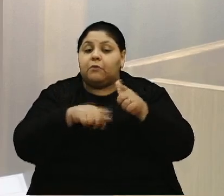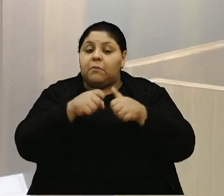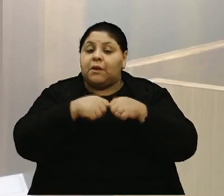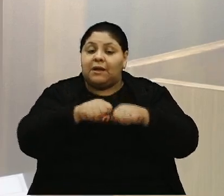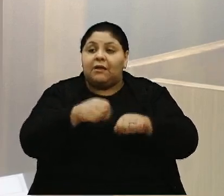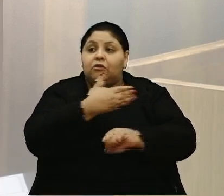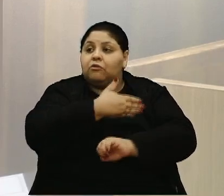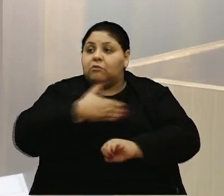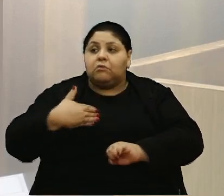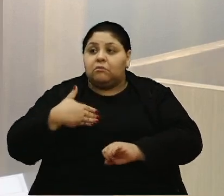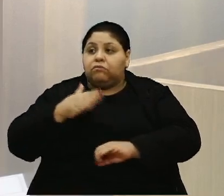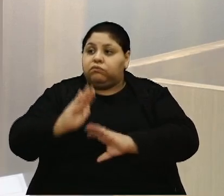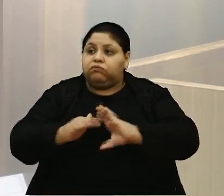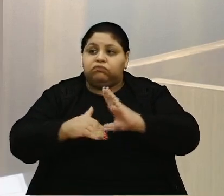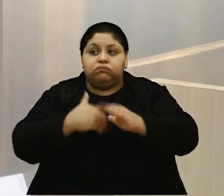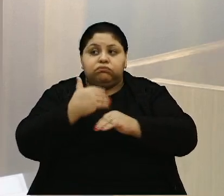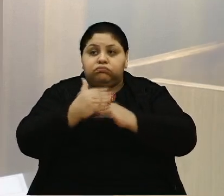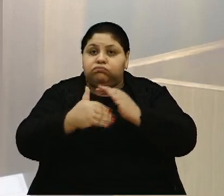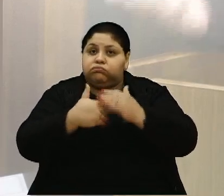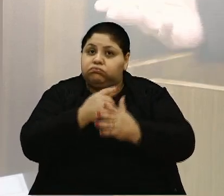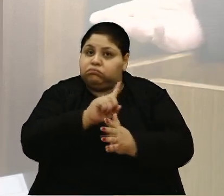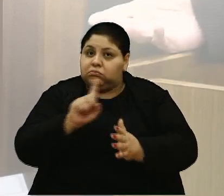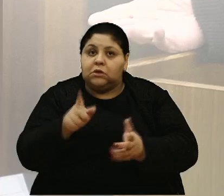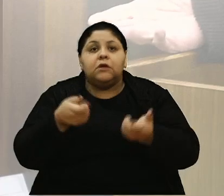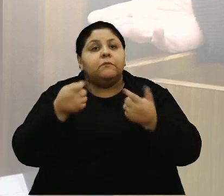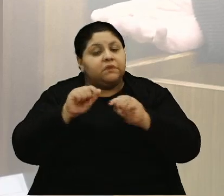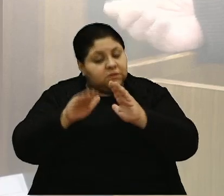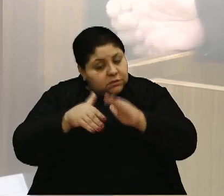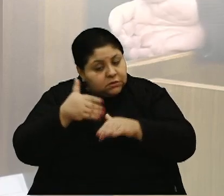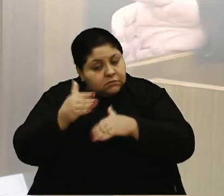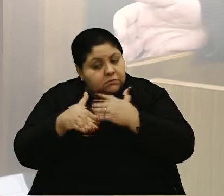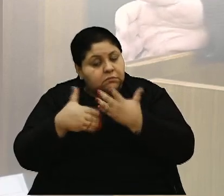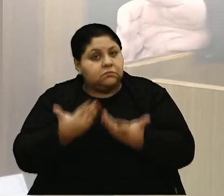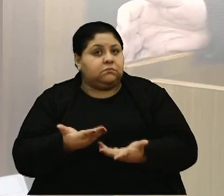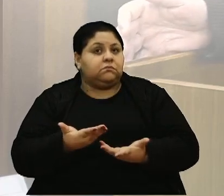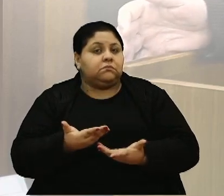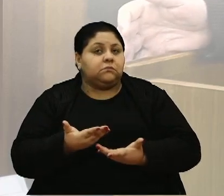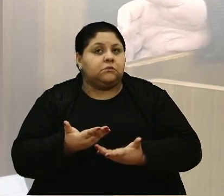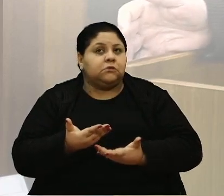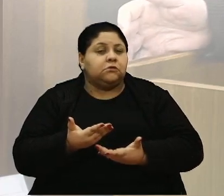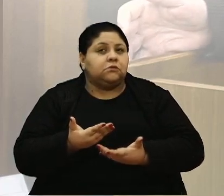andam, e precisam andar. Então,